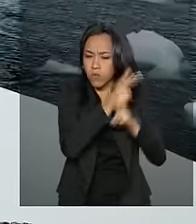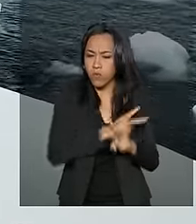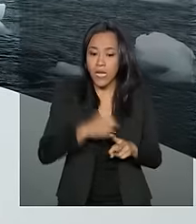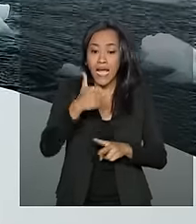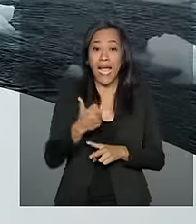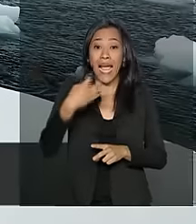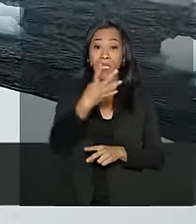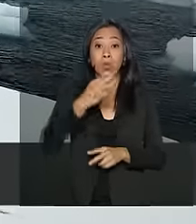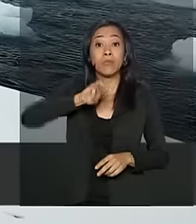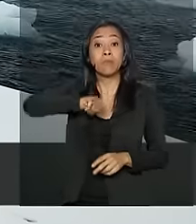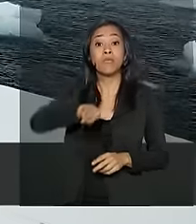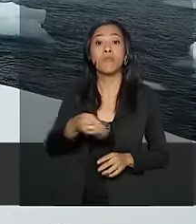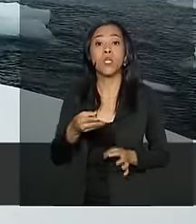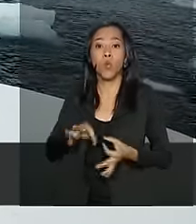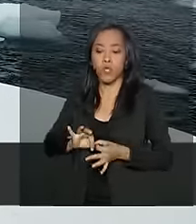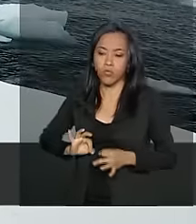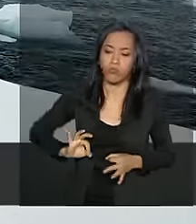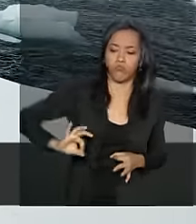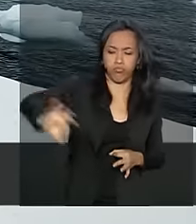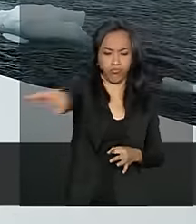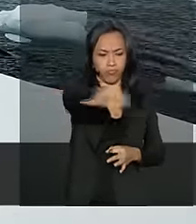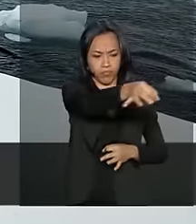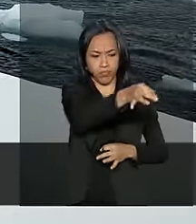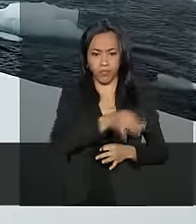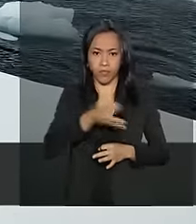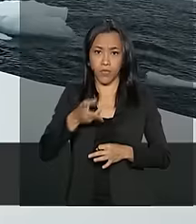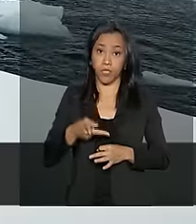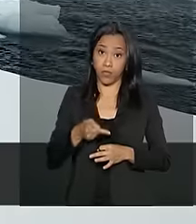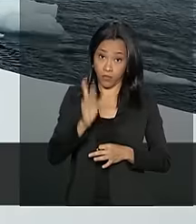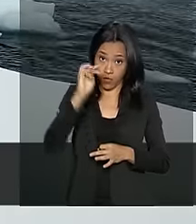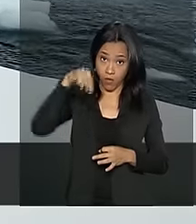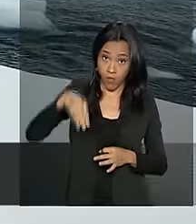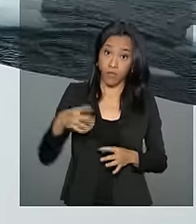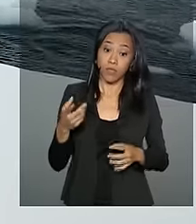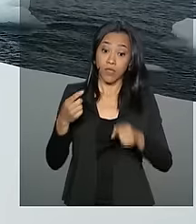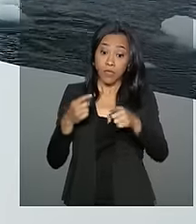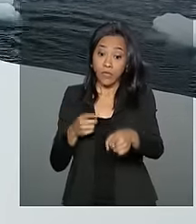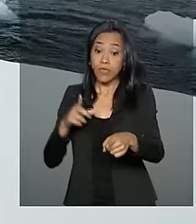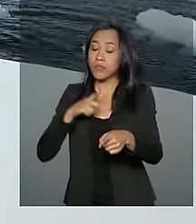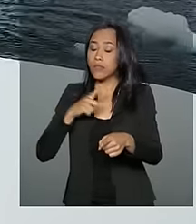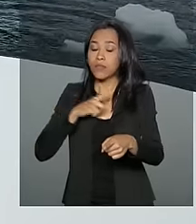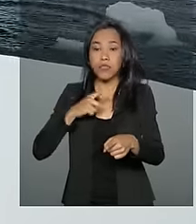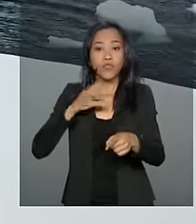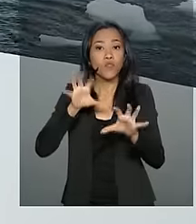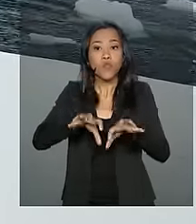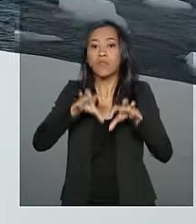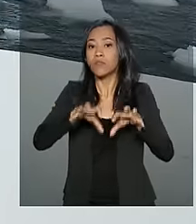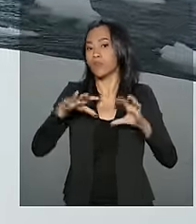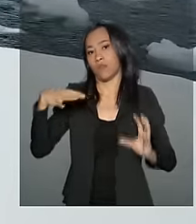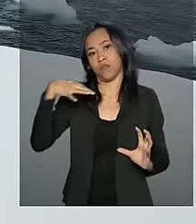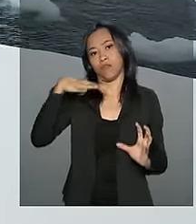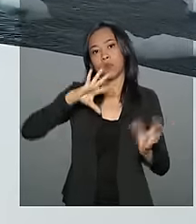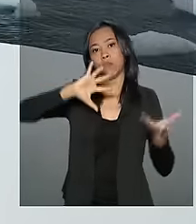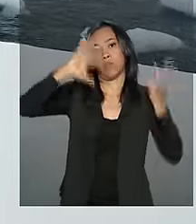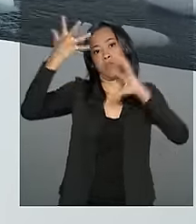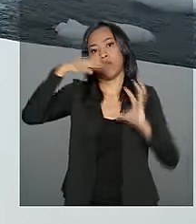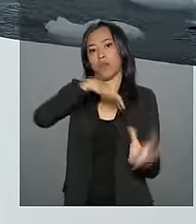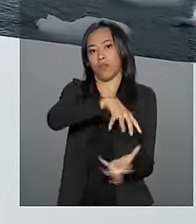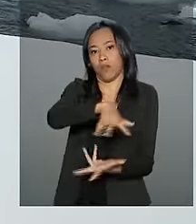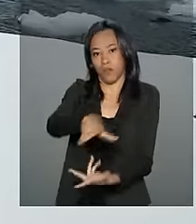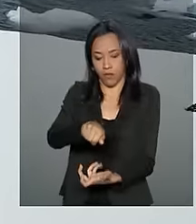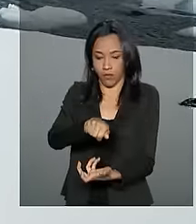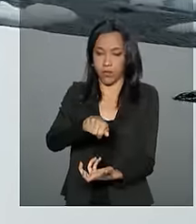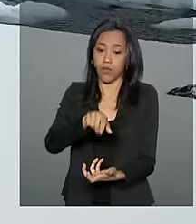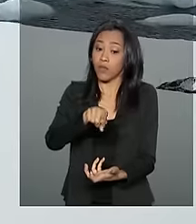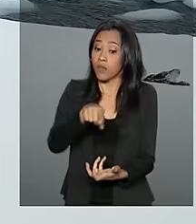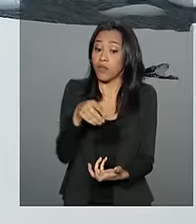quilômetros quadrados, exerce o papel de um grande regulador dos sistemas climáticos e naturais da Terra, com influência que